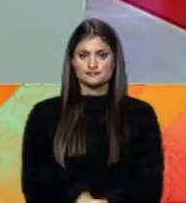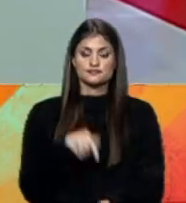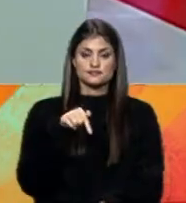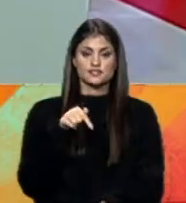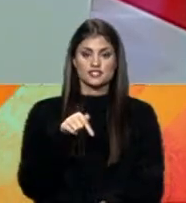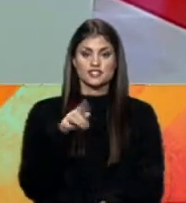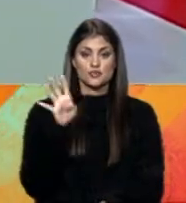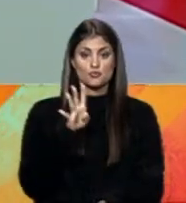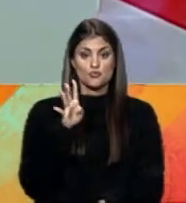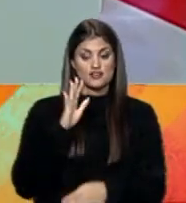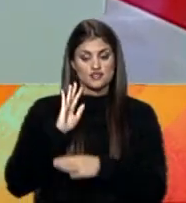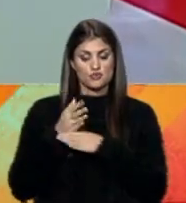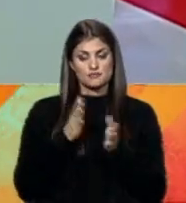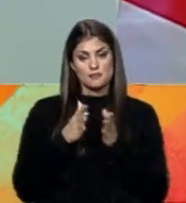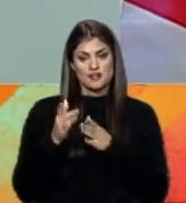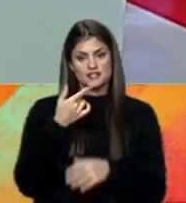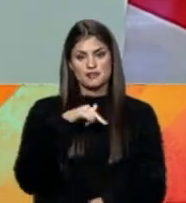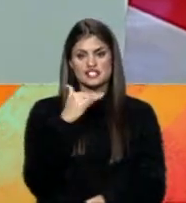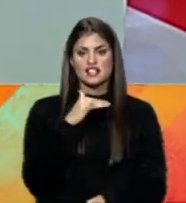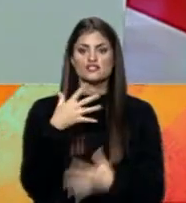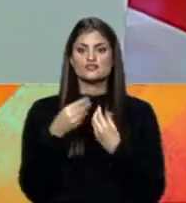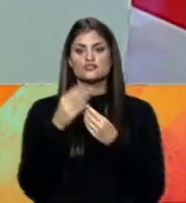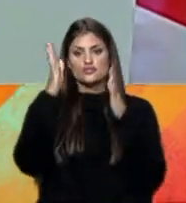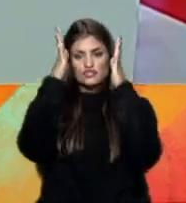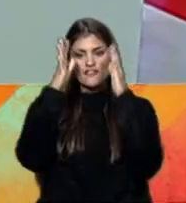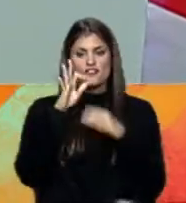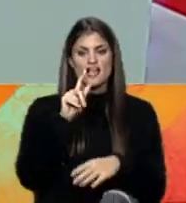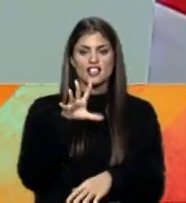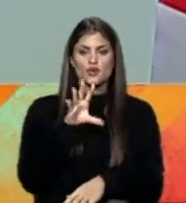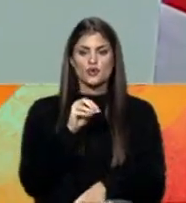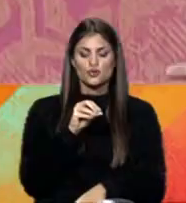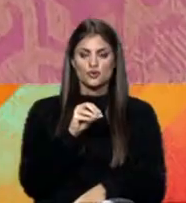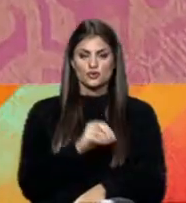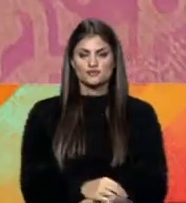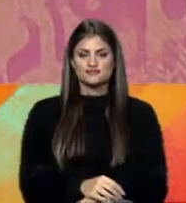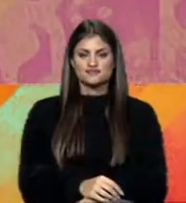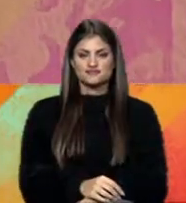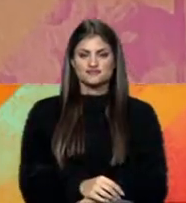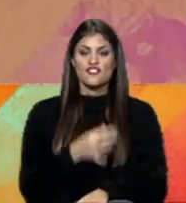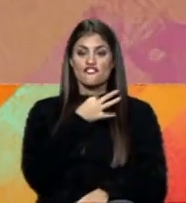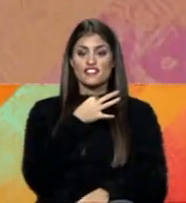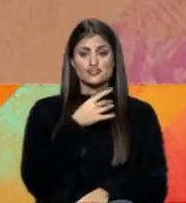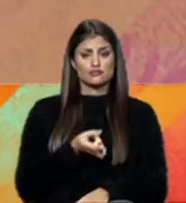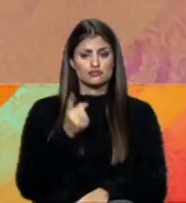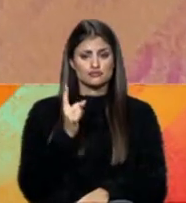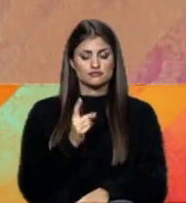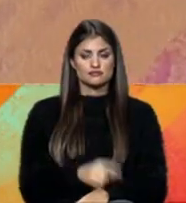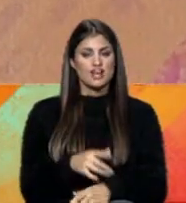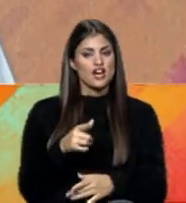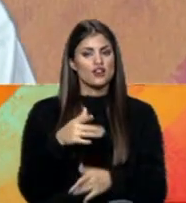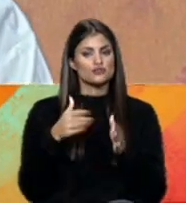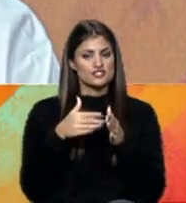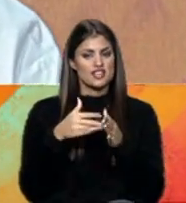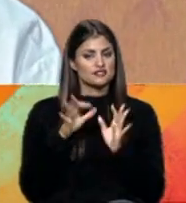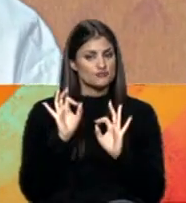Cá estamos na quarta e última parte da Praça da Alegria com o chefe Hélio Loureiro. Fadista? Não, fadista não. Não é fadista, é cozinheiro